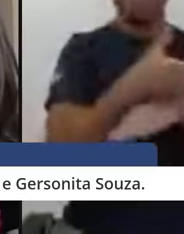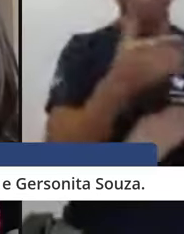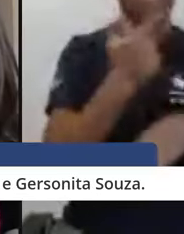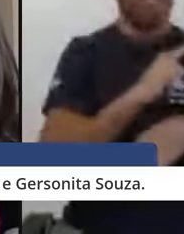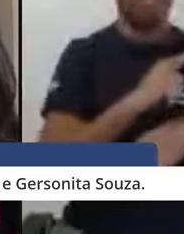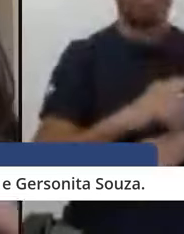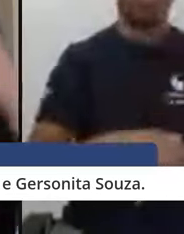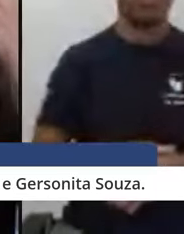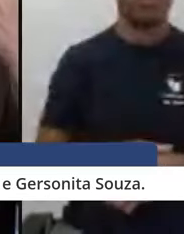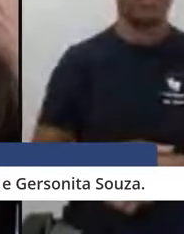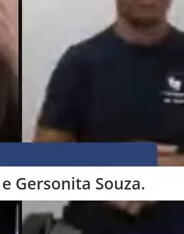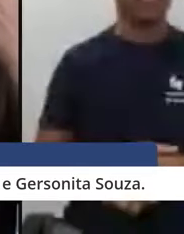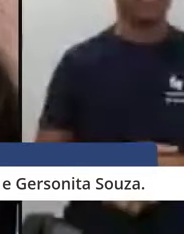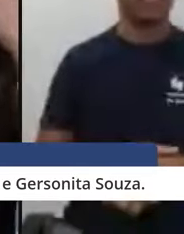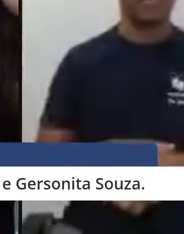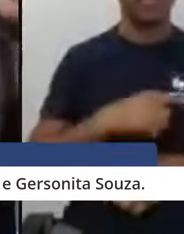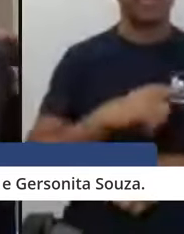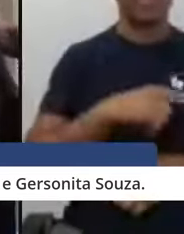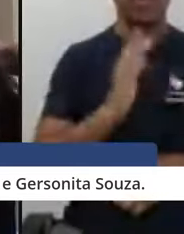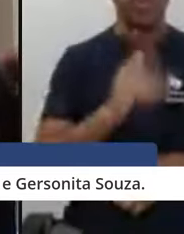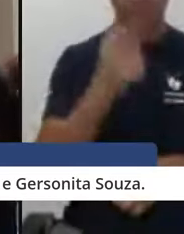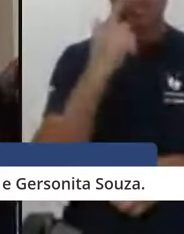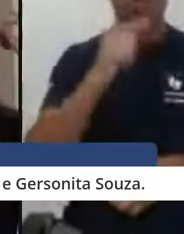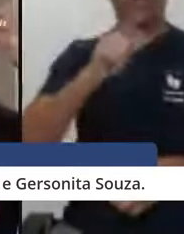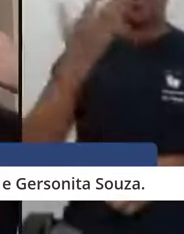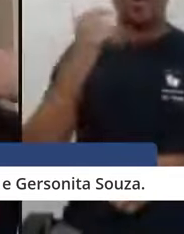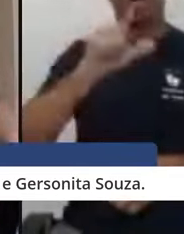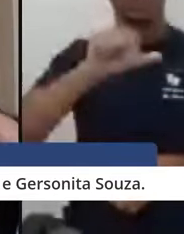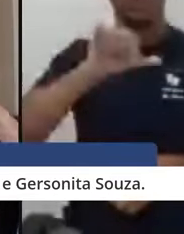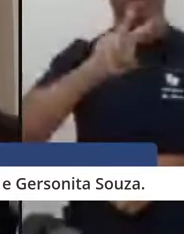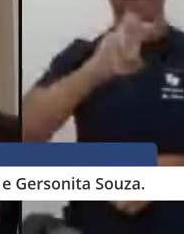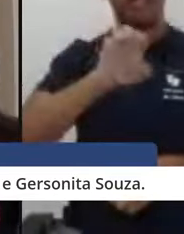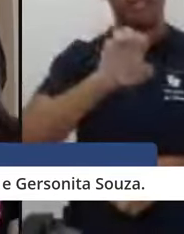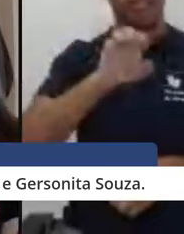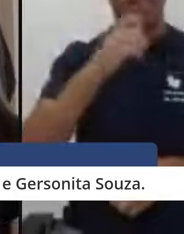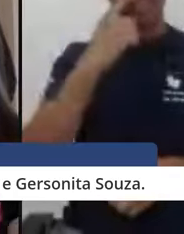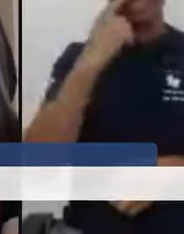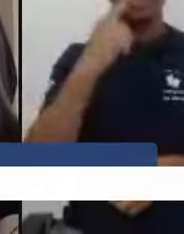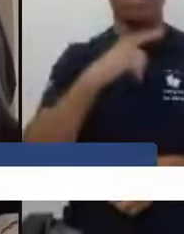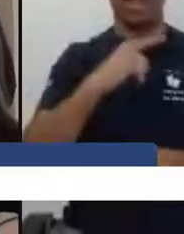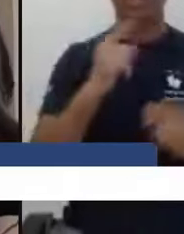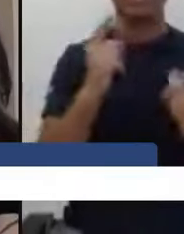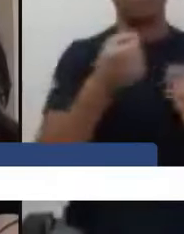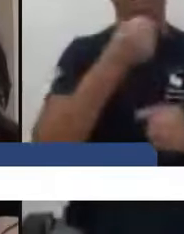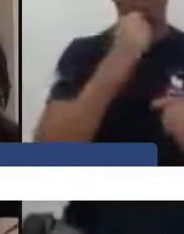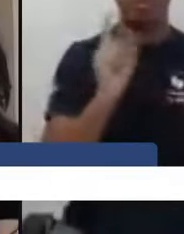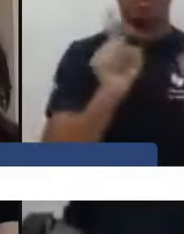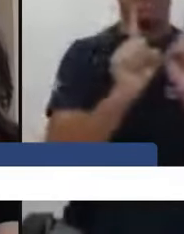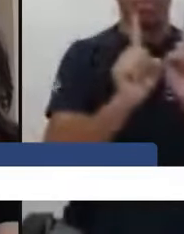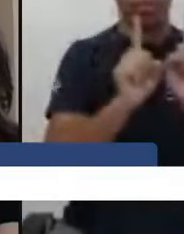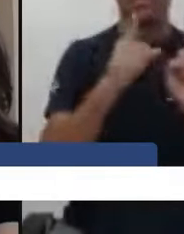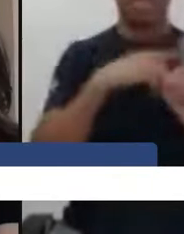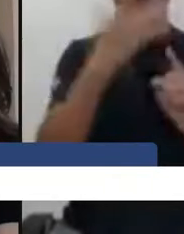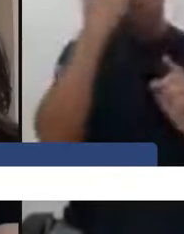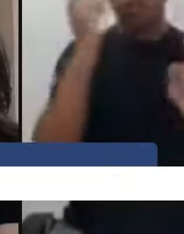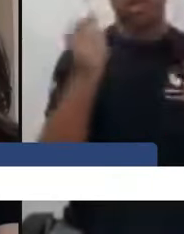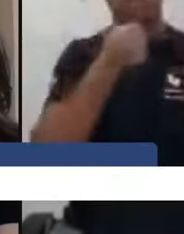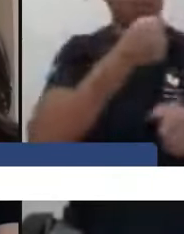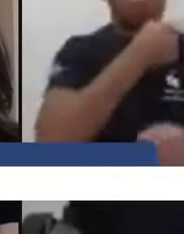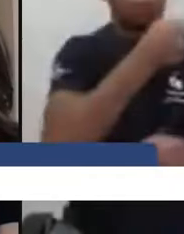fizemos várias lives com uma pessoa só. Eu participei de uma com mais pessoas, eu